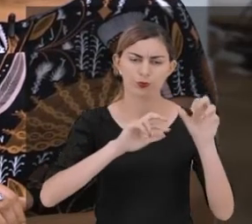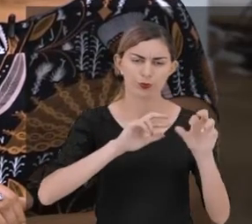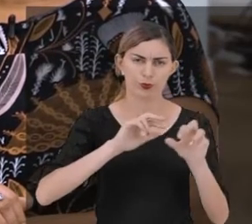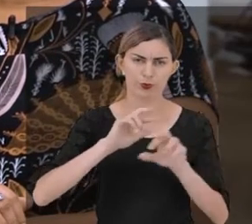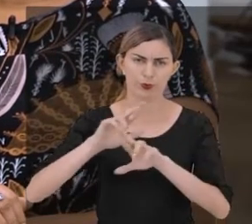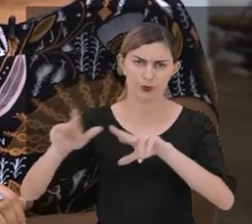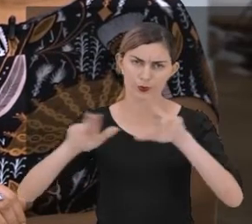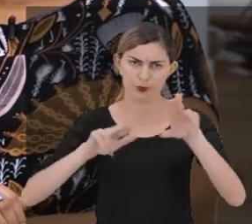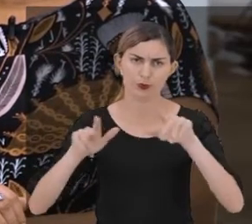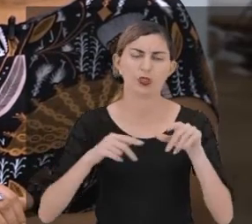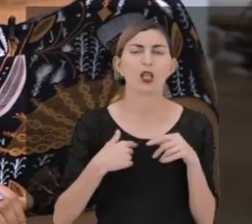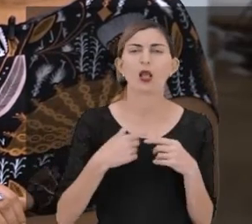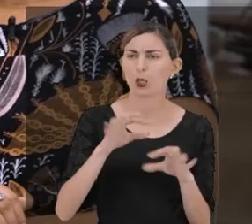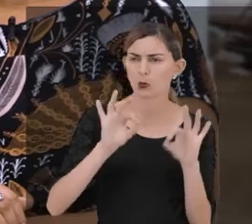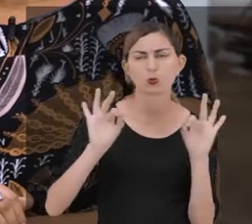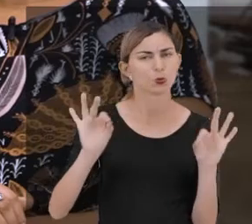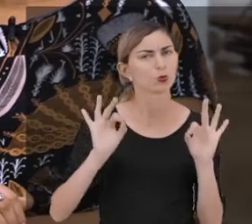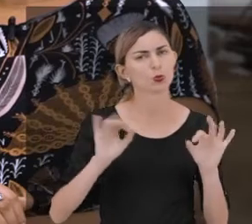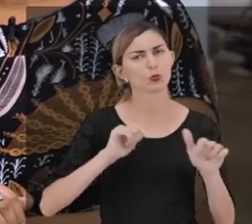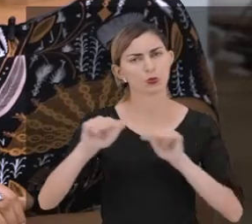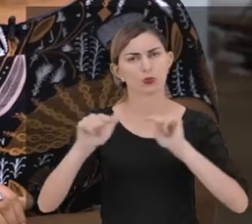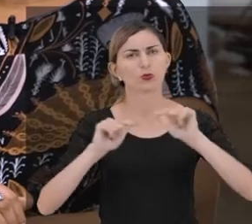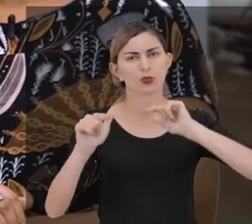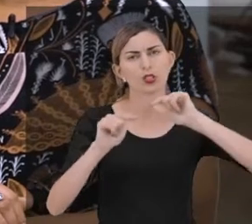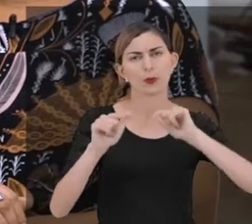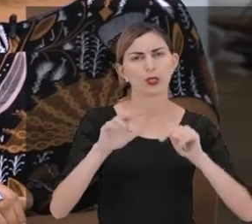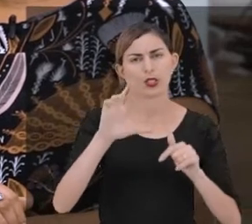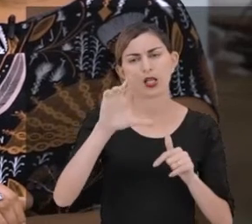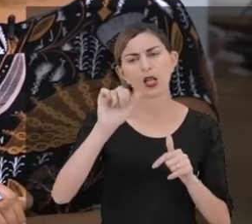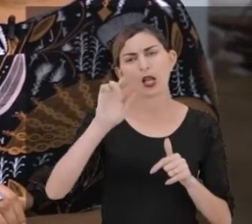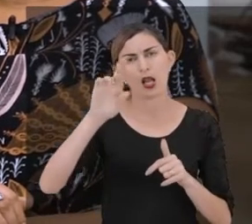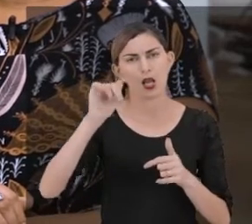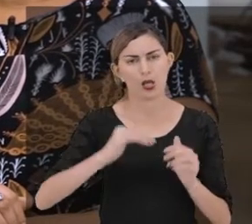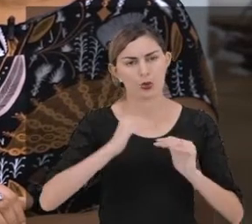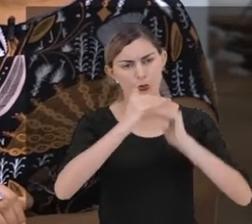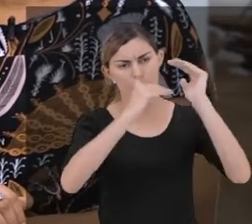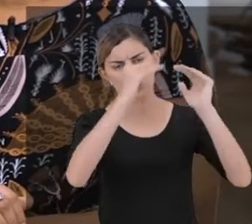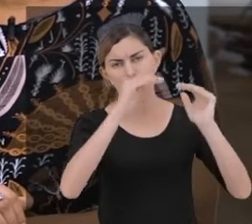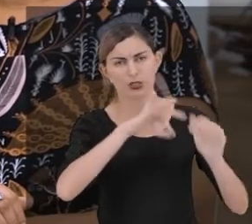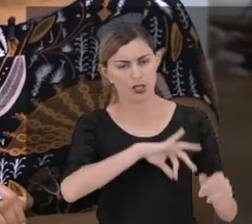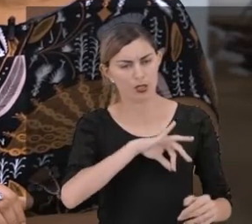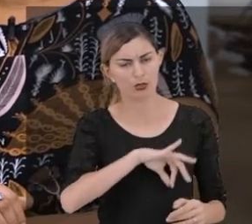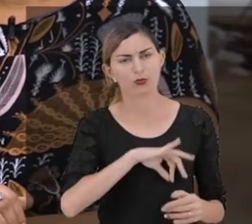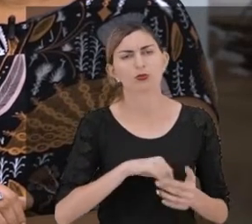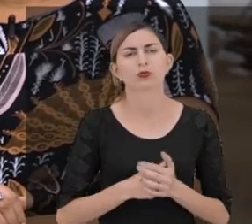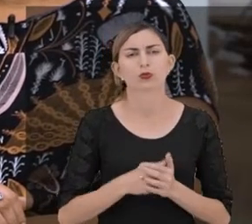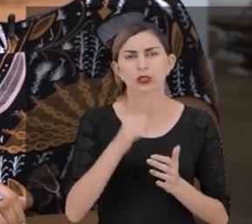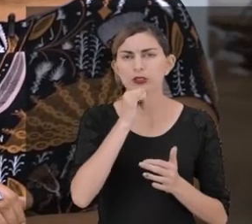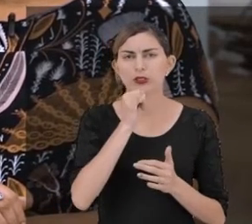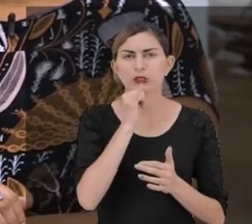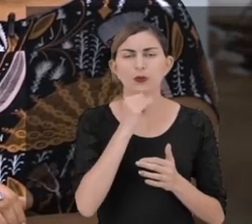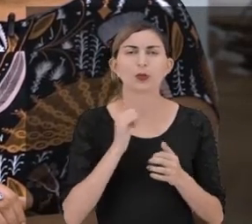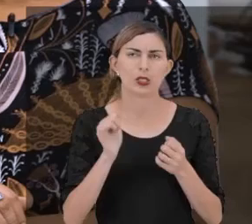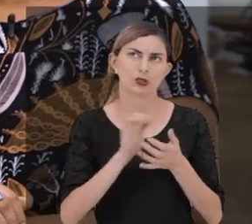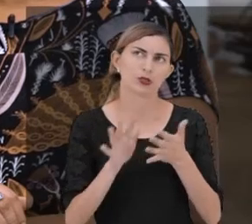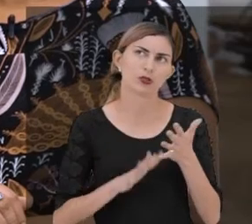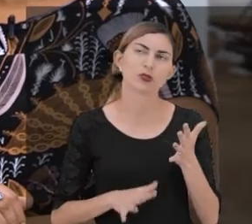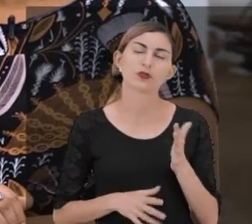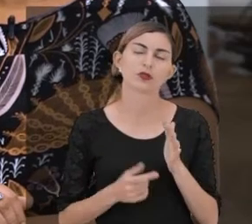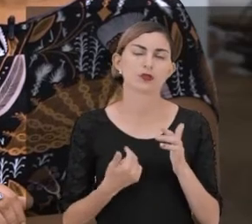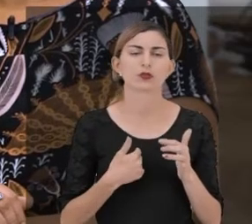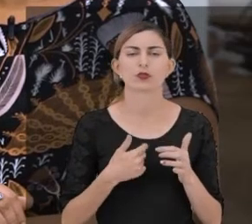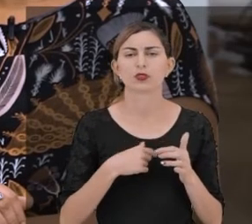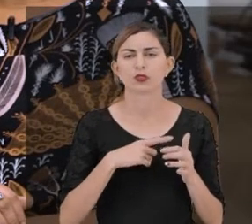elas fazem um excelente trabalho na área de cargos, salários e remuneração. Por exemplo, uma das tarefas que